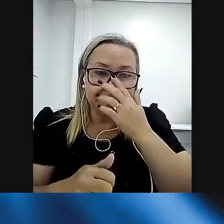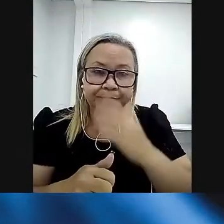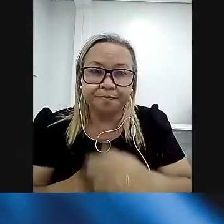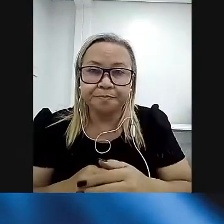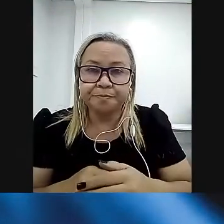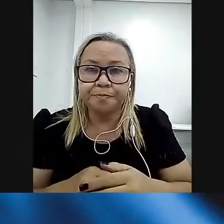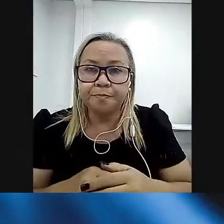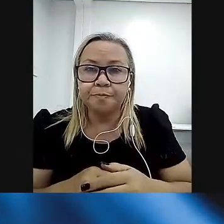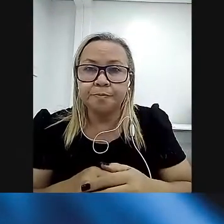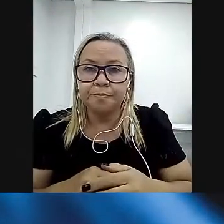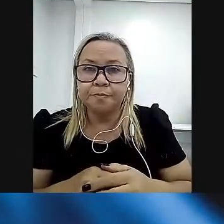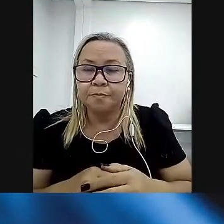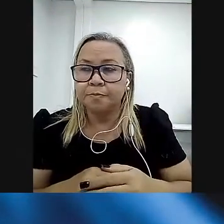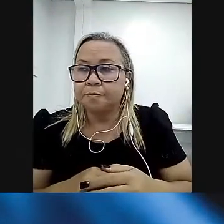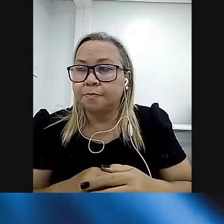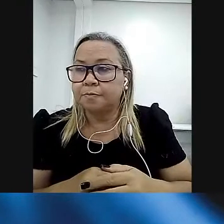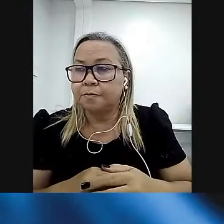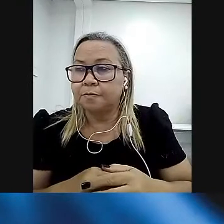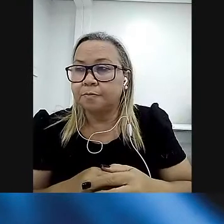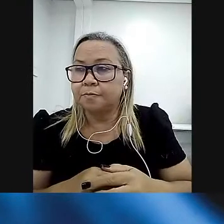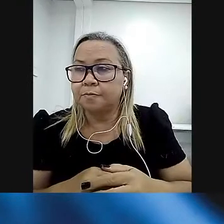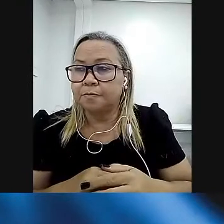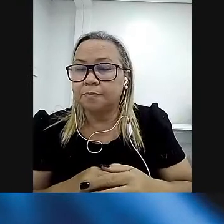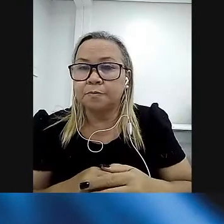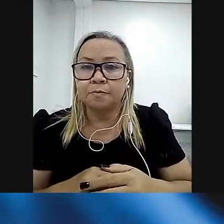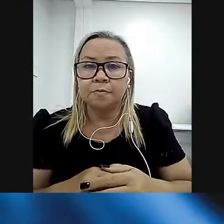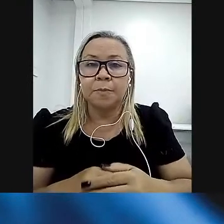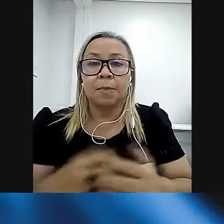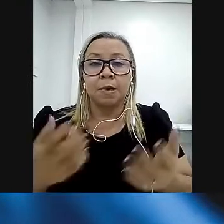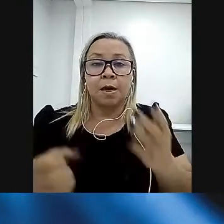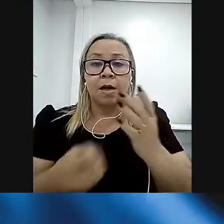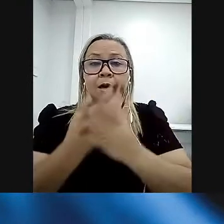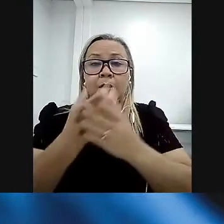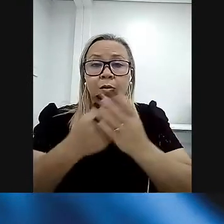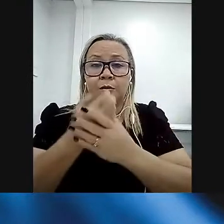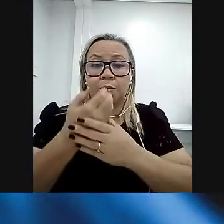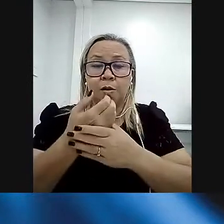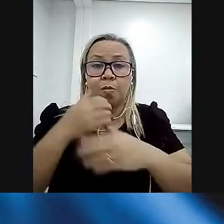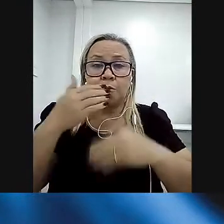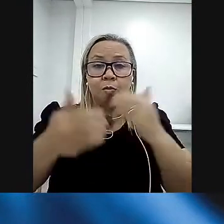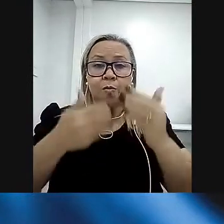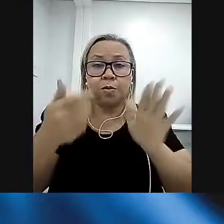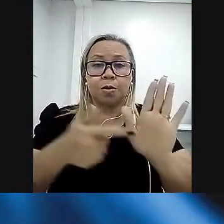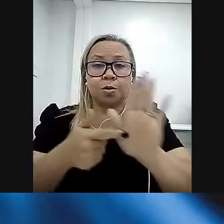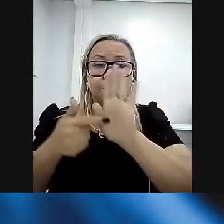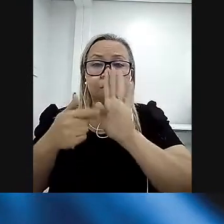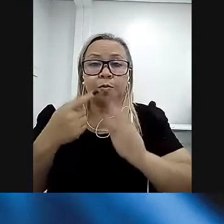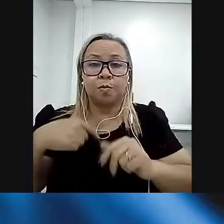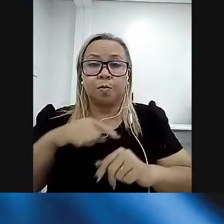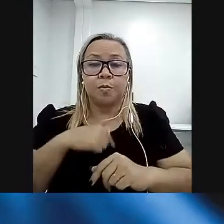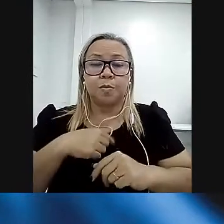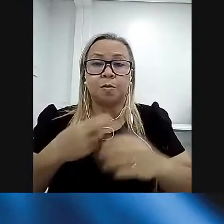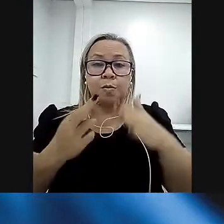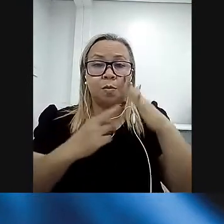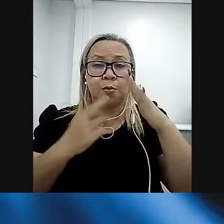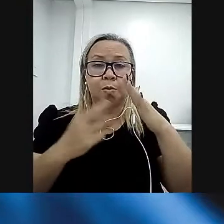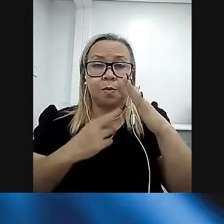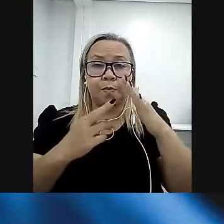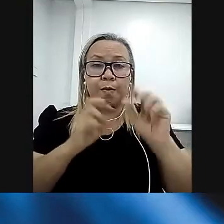Tudo entra, inaugura o processo de mostra nossa aqui, né, na rodoviária, que